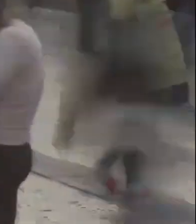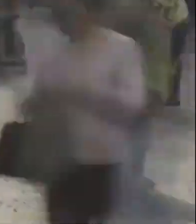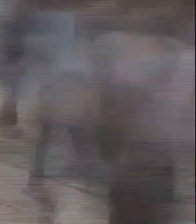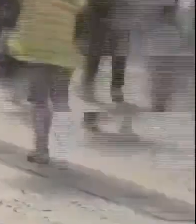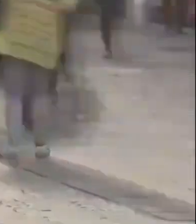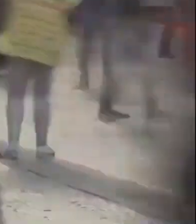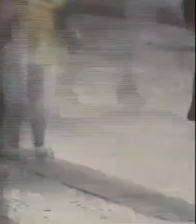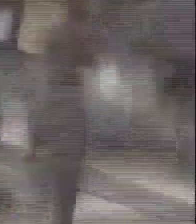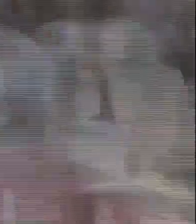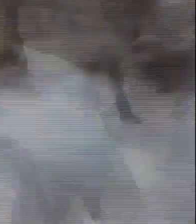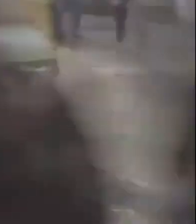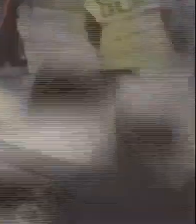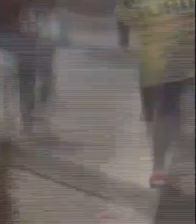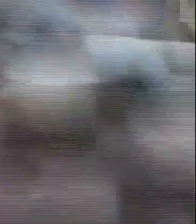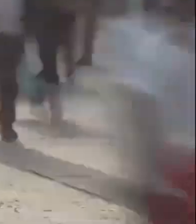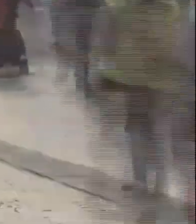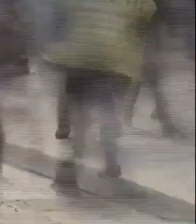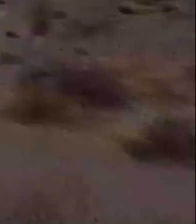r